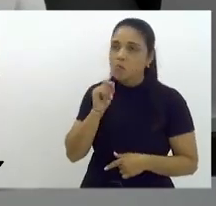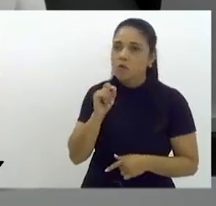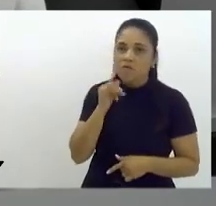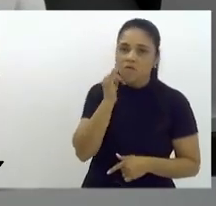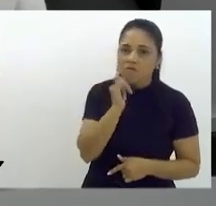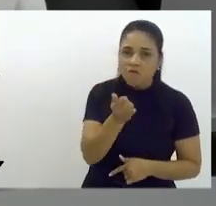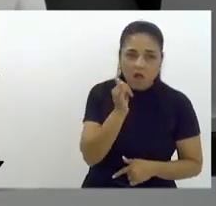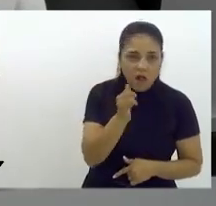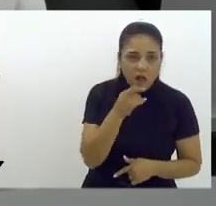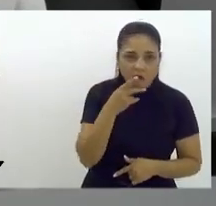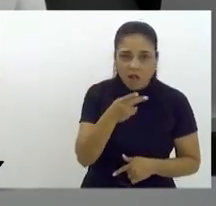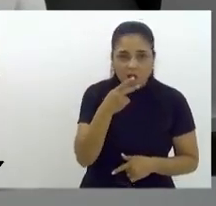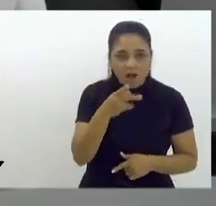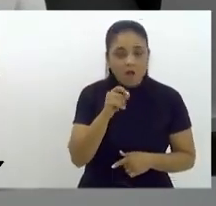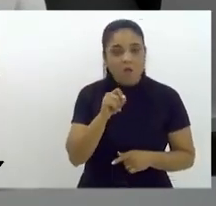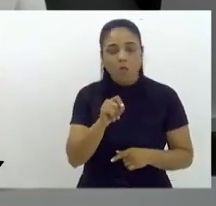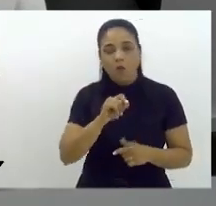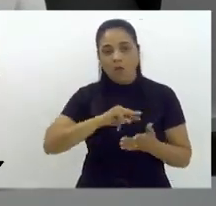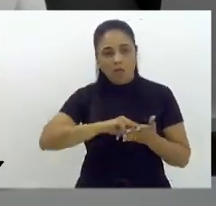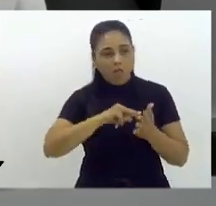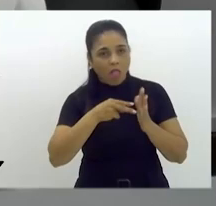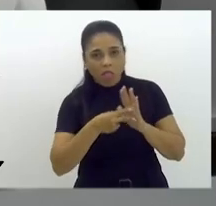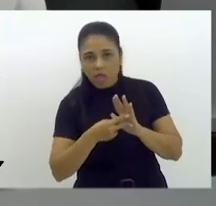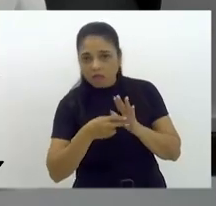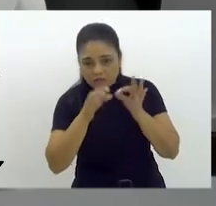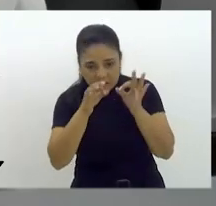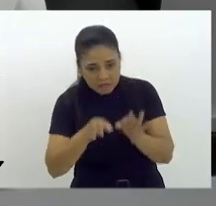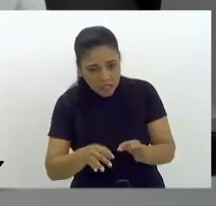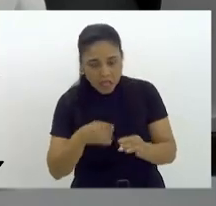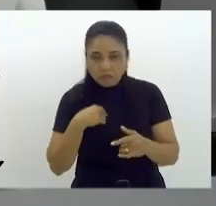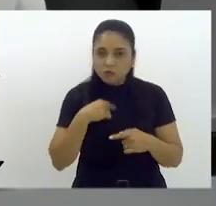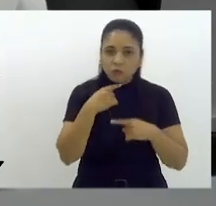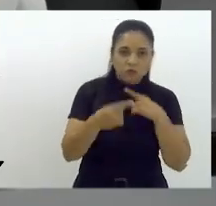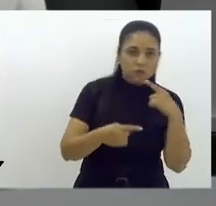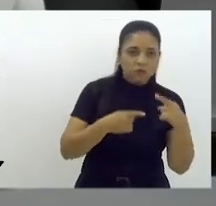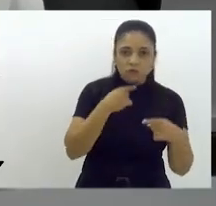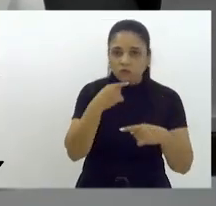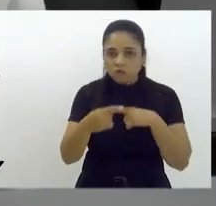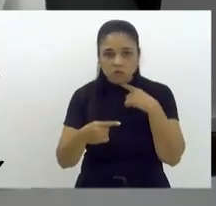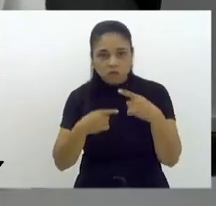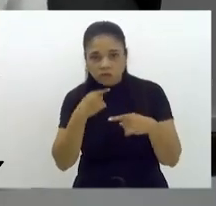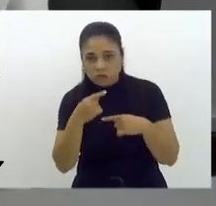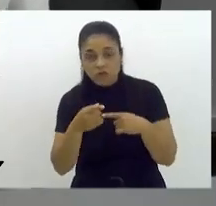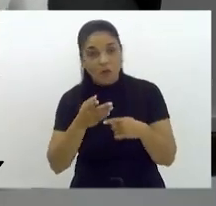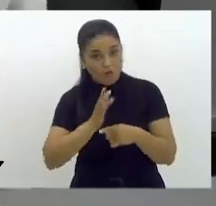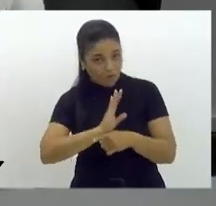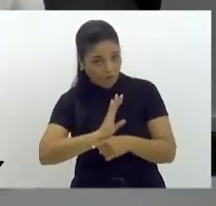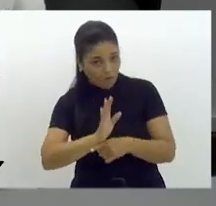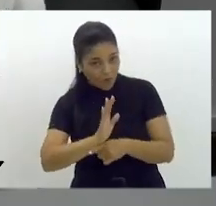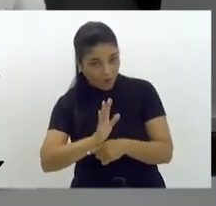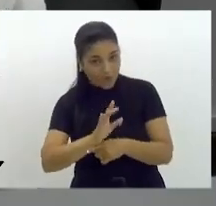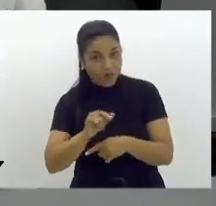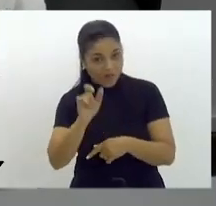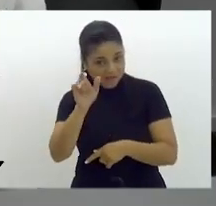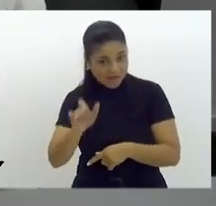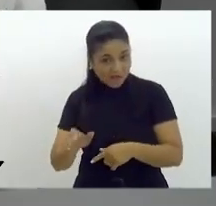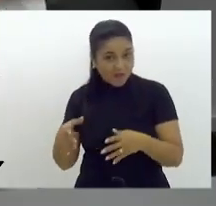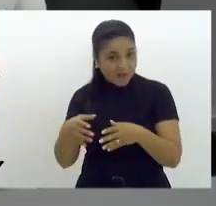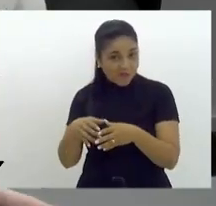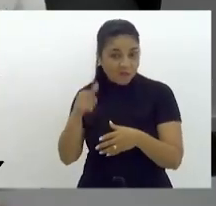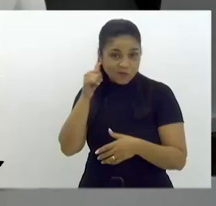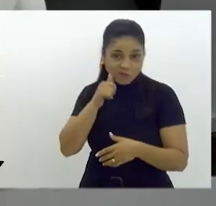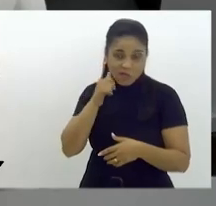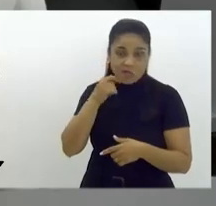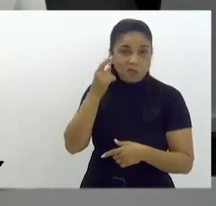já não dizendo mais com assertividade já é quase que admitindo que podem não ter